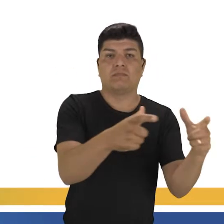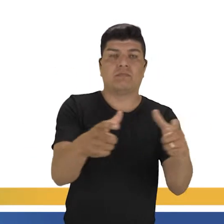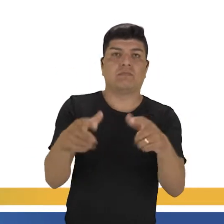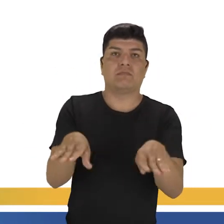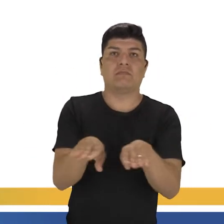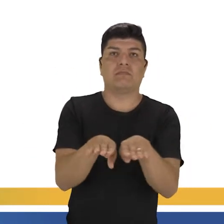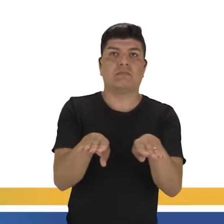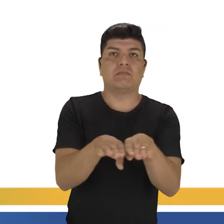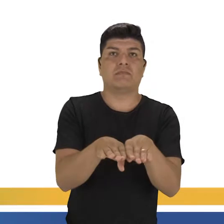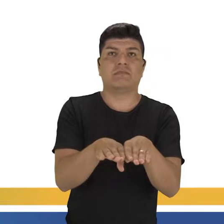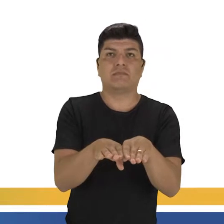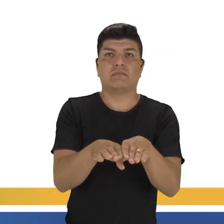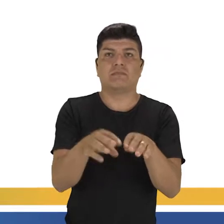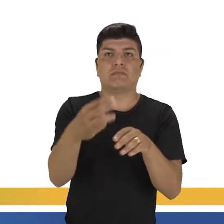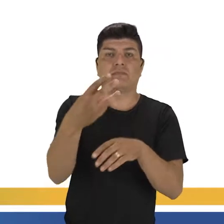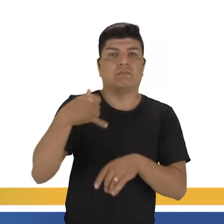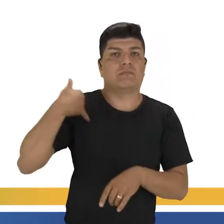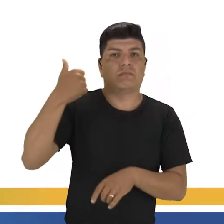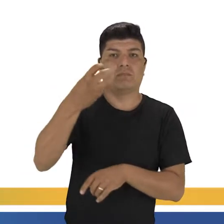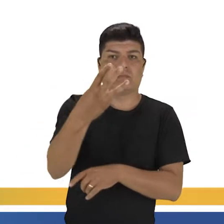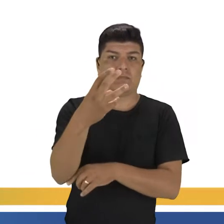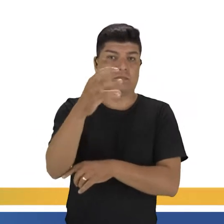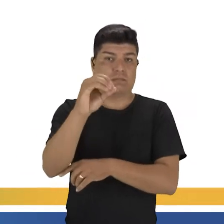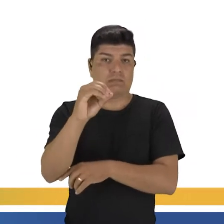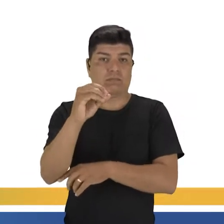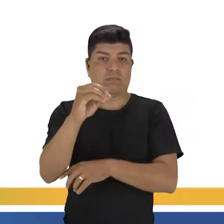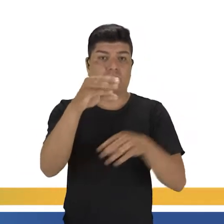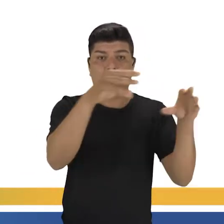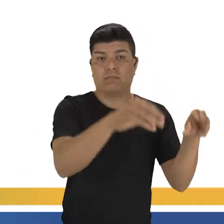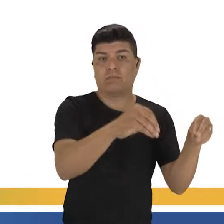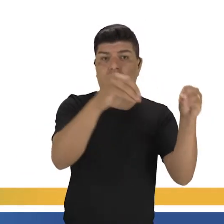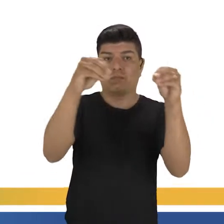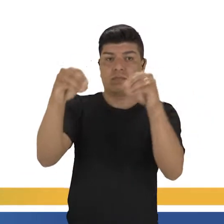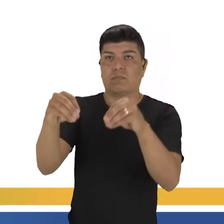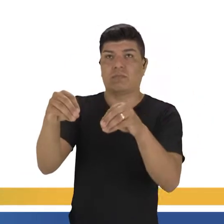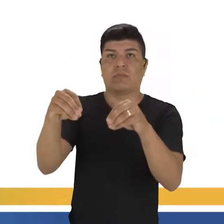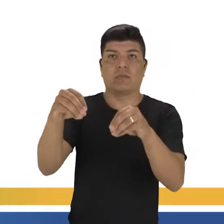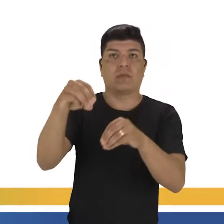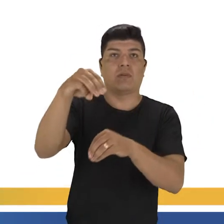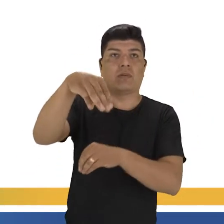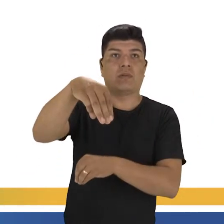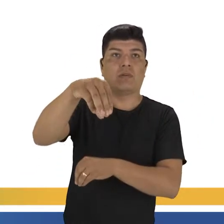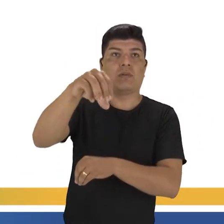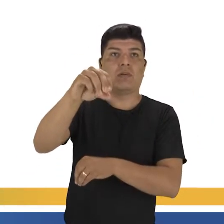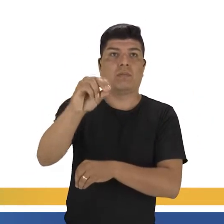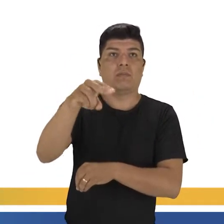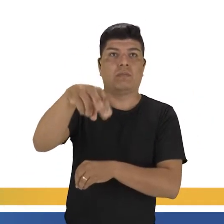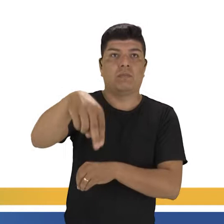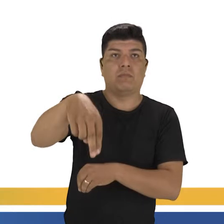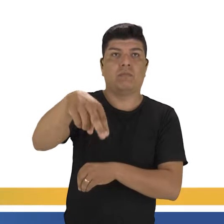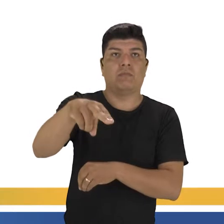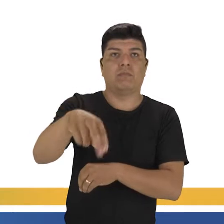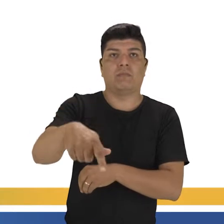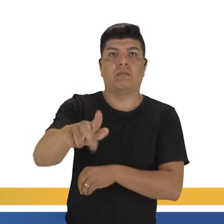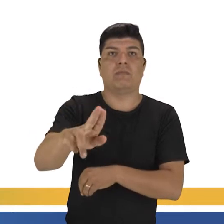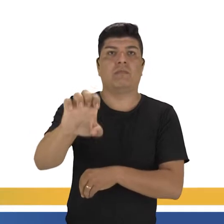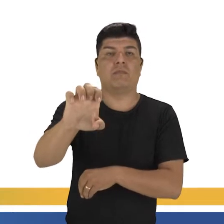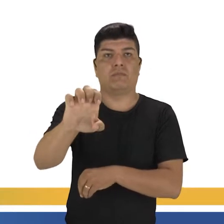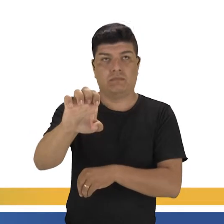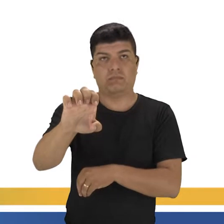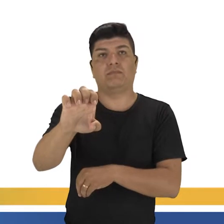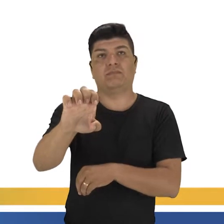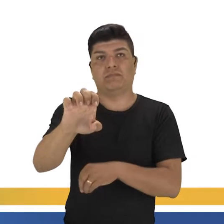circunda. Aos 30 anos de idade, ele mudou-se para Munique e, sob a influência seminal do dançarino e coreógrafo